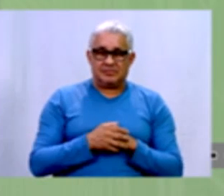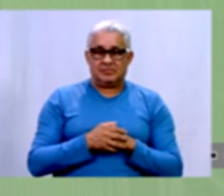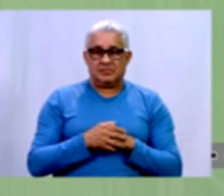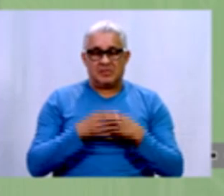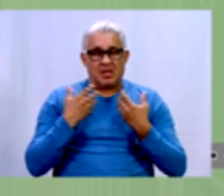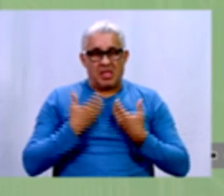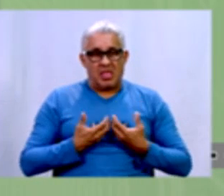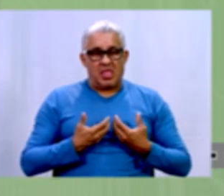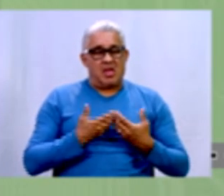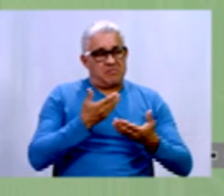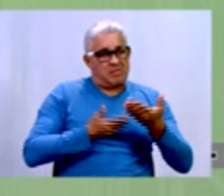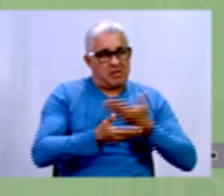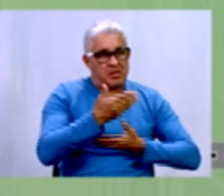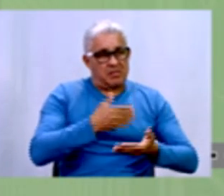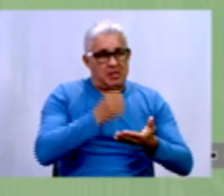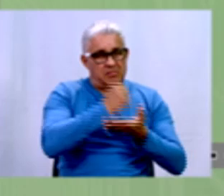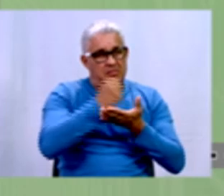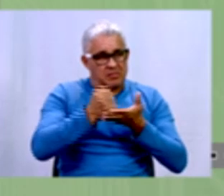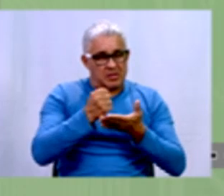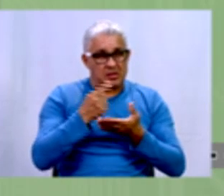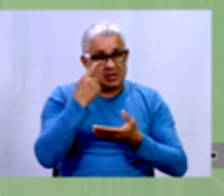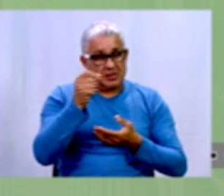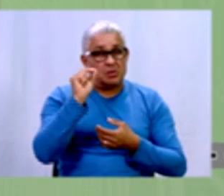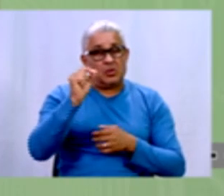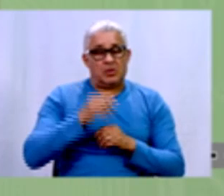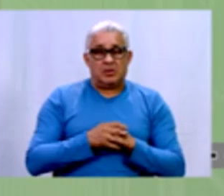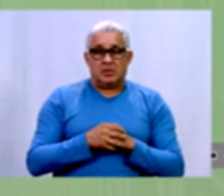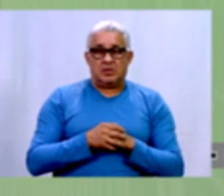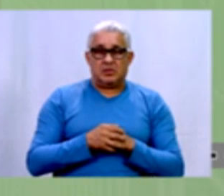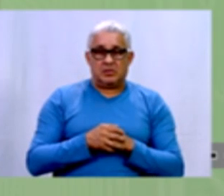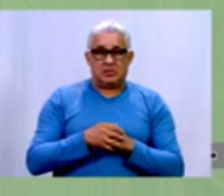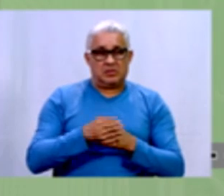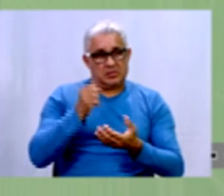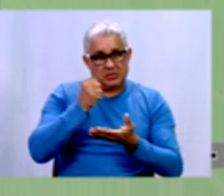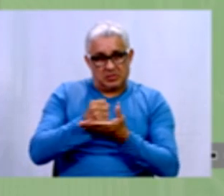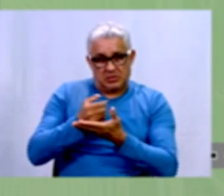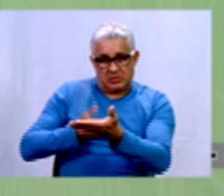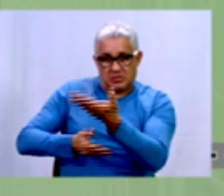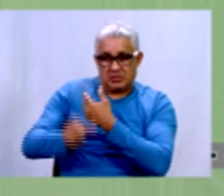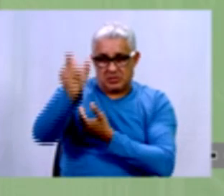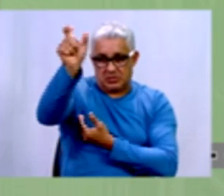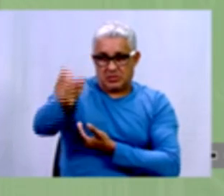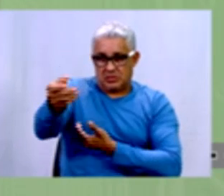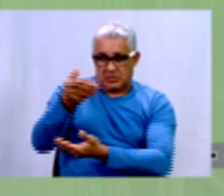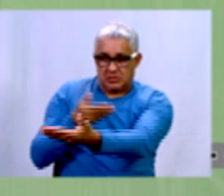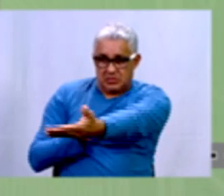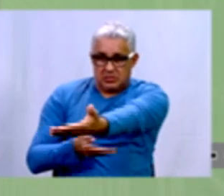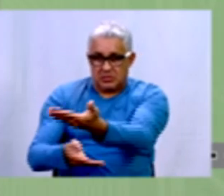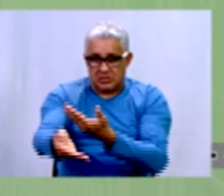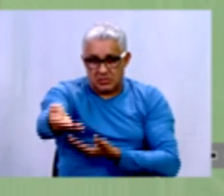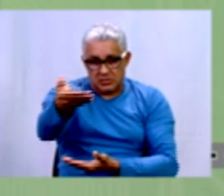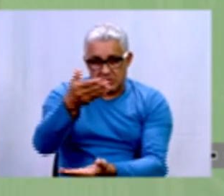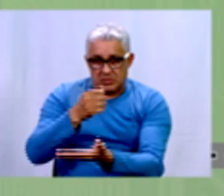exaustivamente negociando contratos, o que interessa é uma colaboração do cliente. Né?